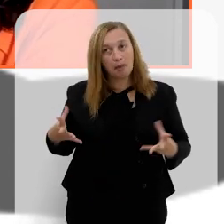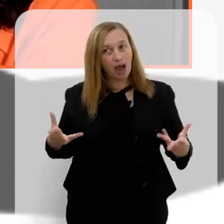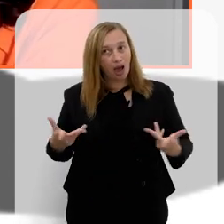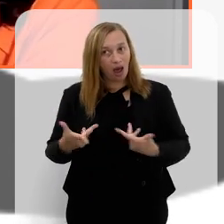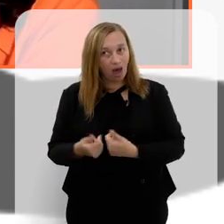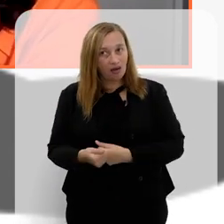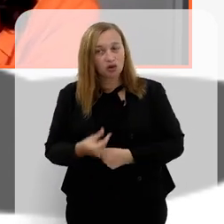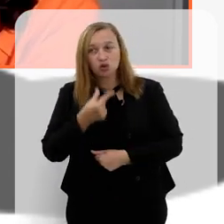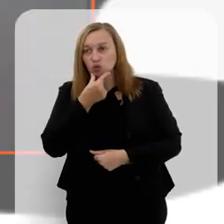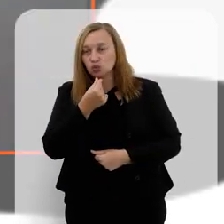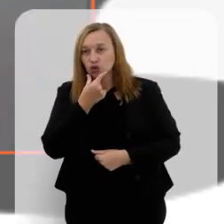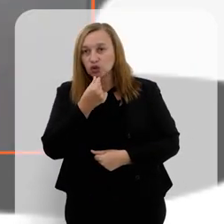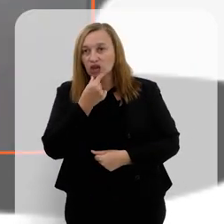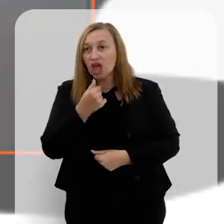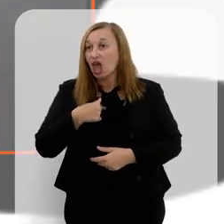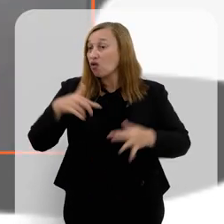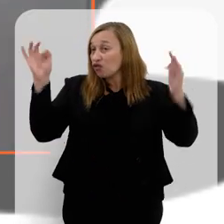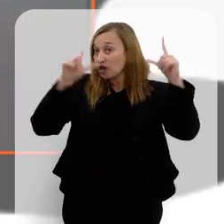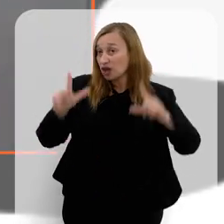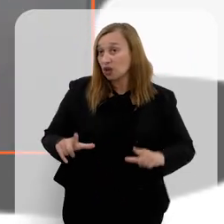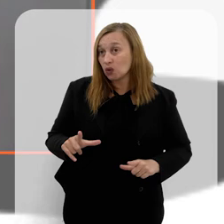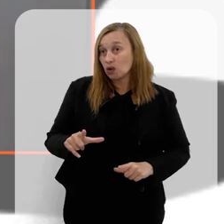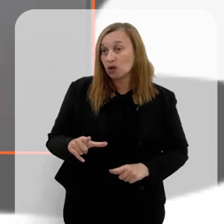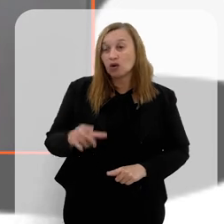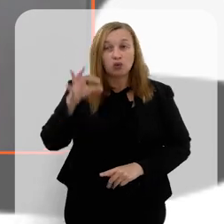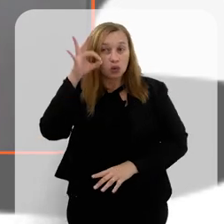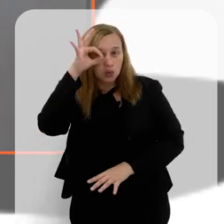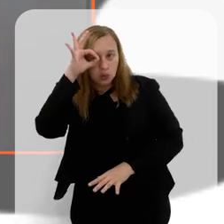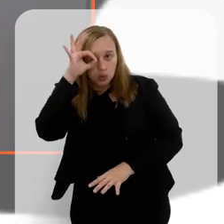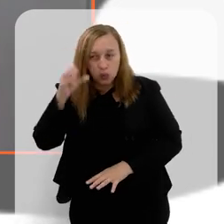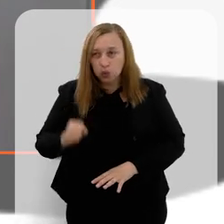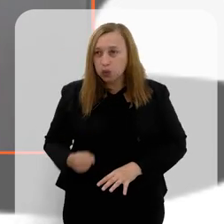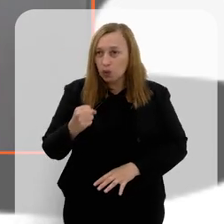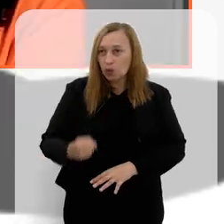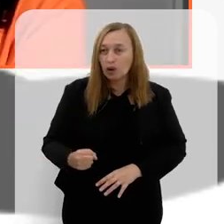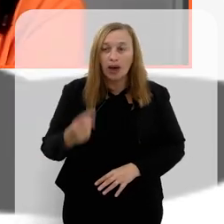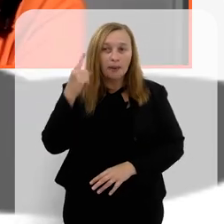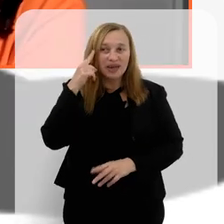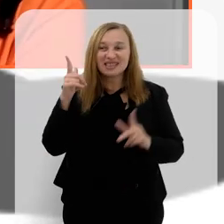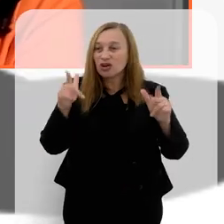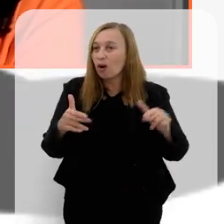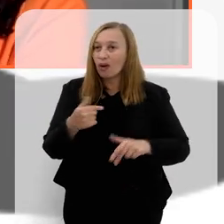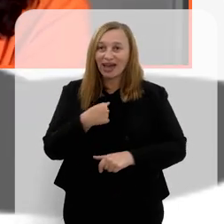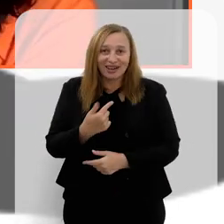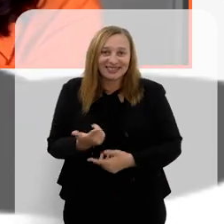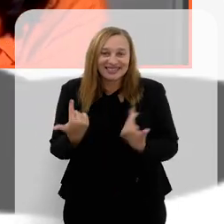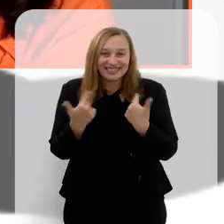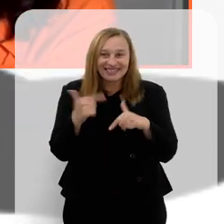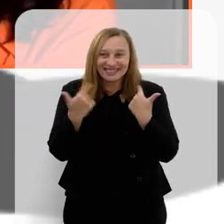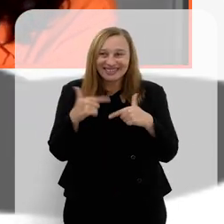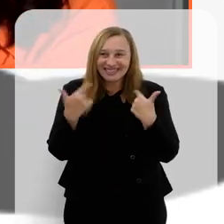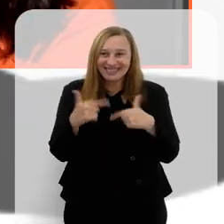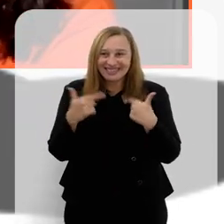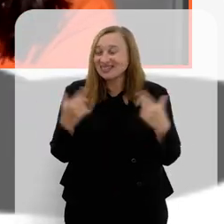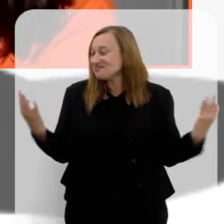Que pérola! Eu fico feliz que o Gandhi pense como eu.